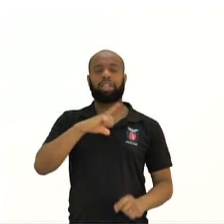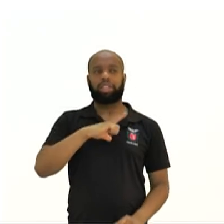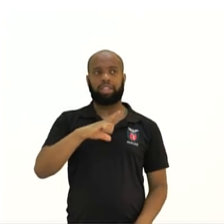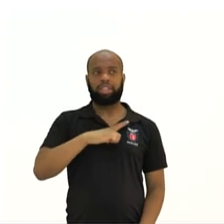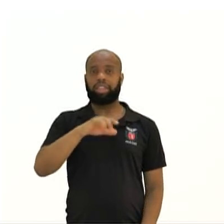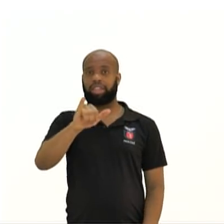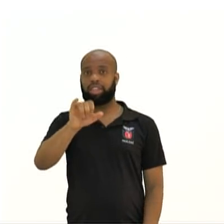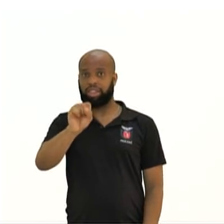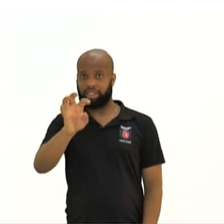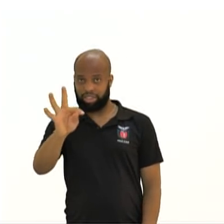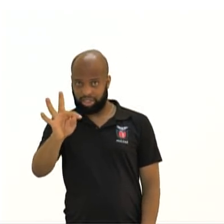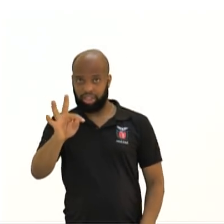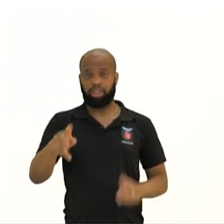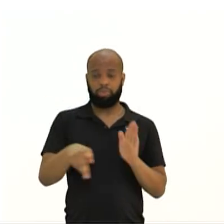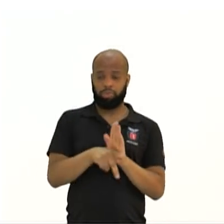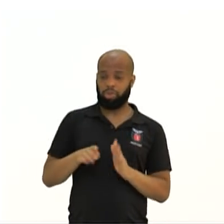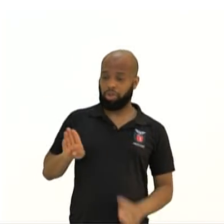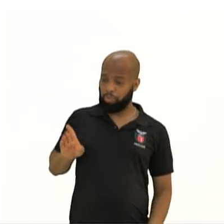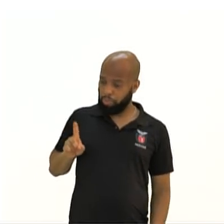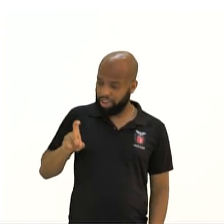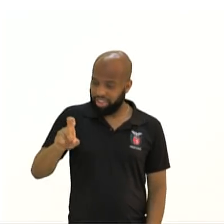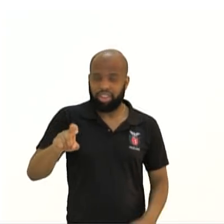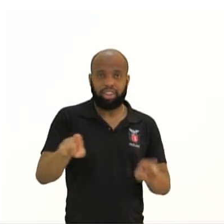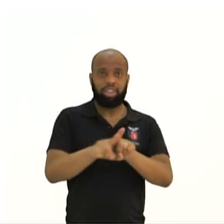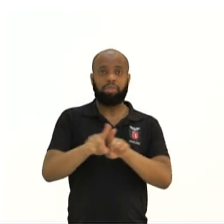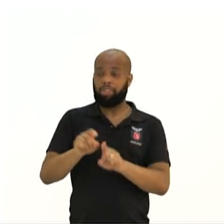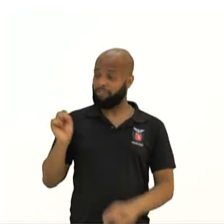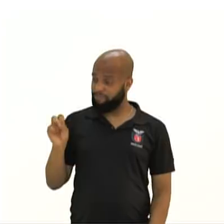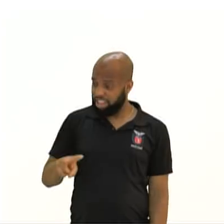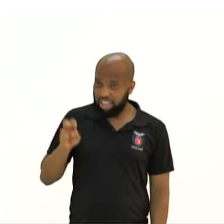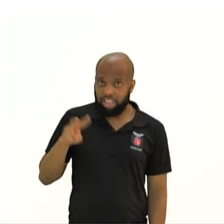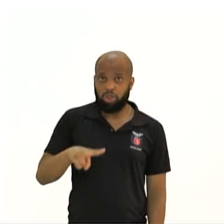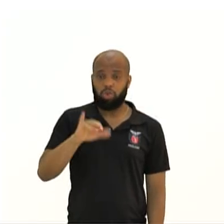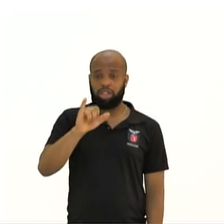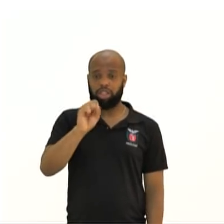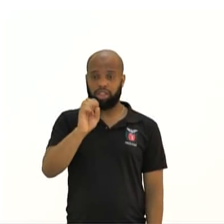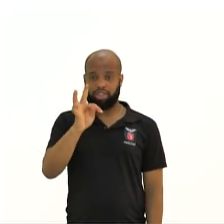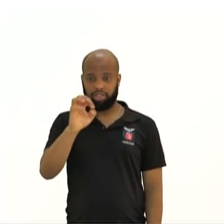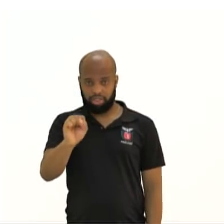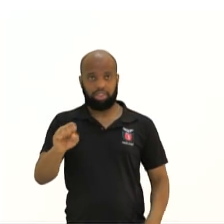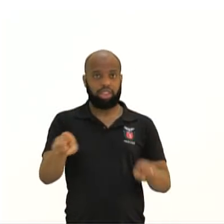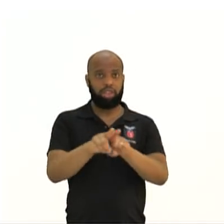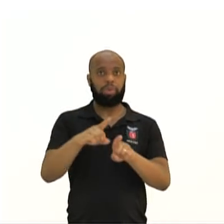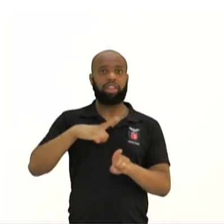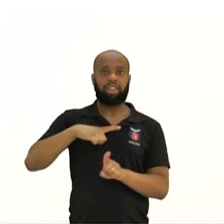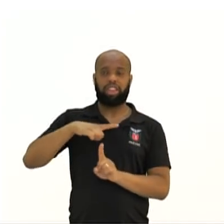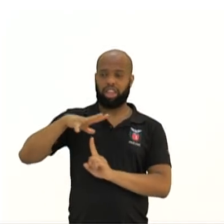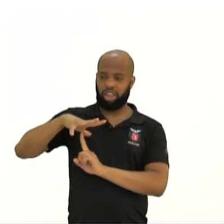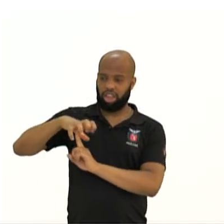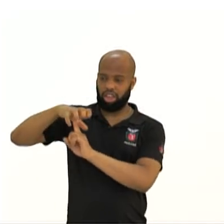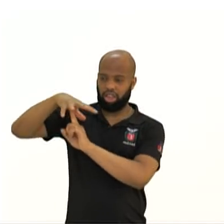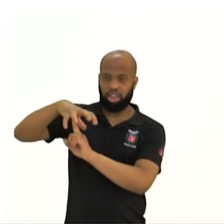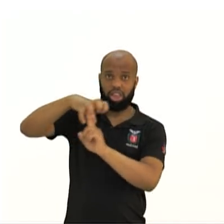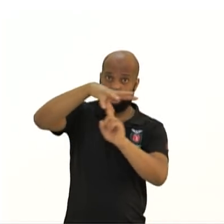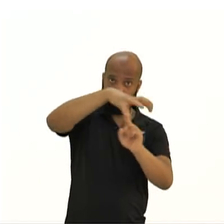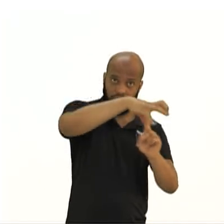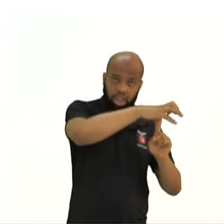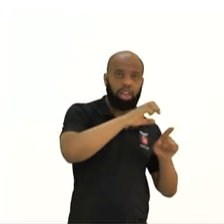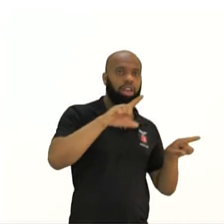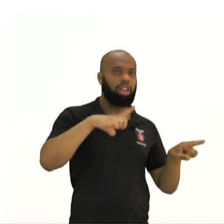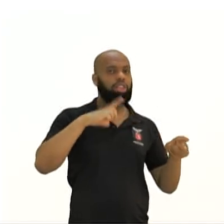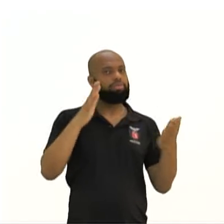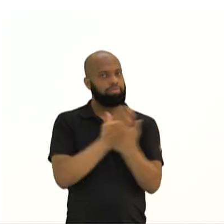existem ISTs bacterianas, existem as virais, existem fungos também que podem provocar algumas